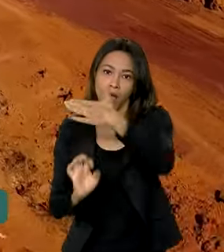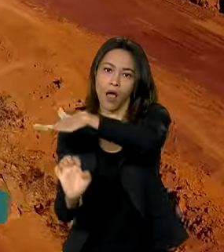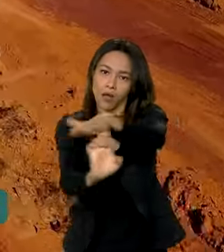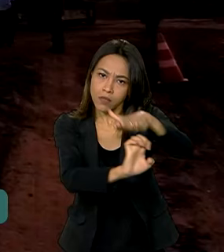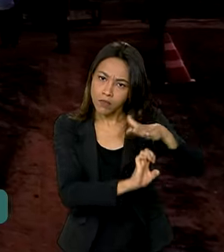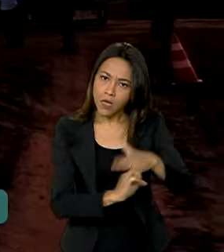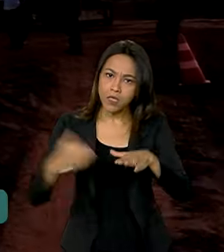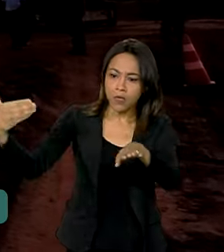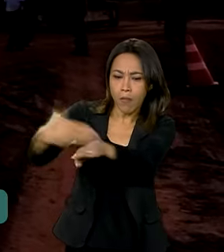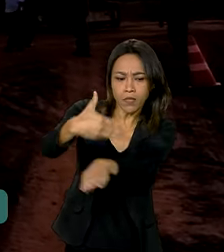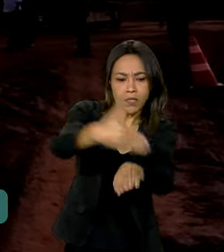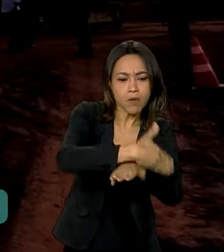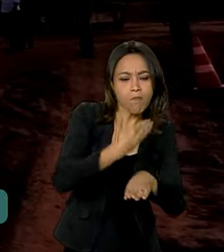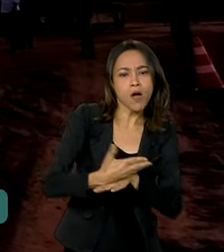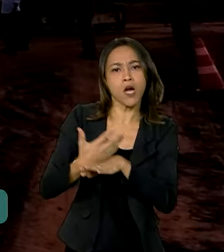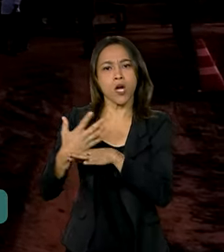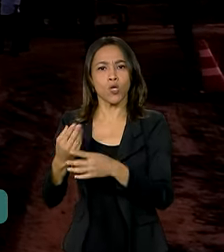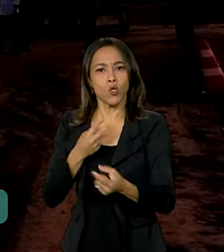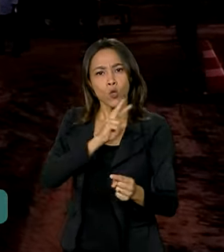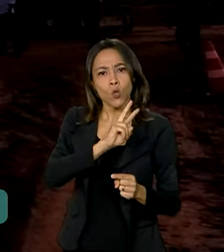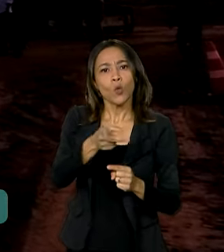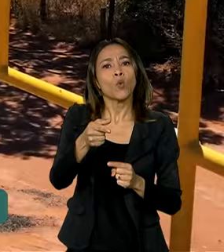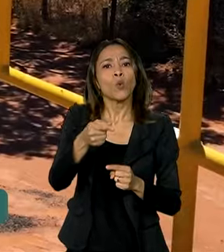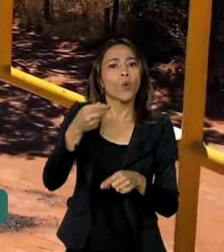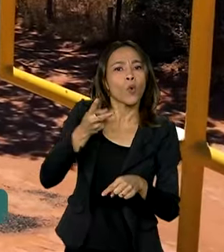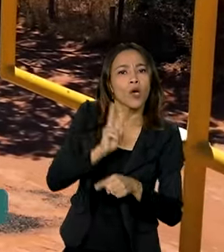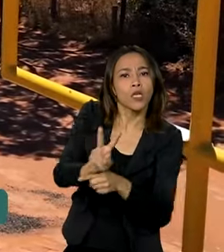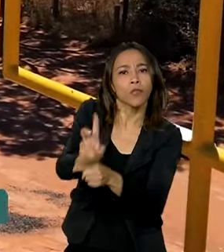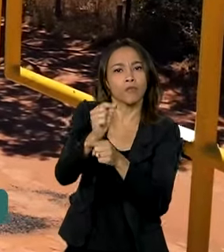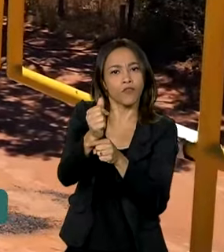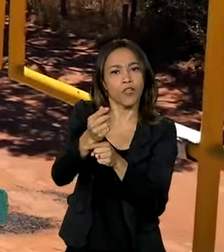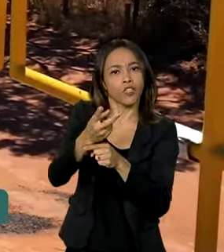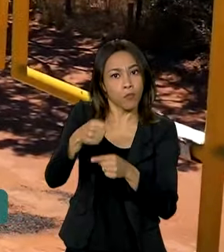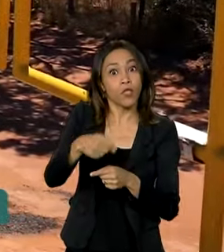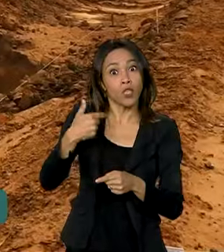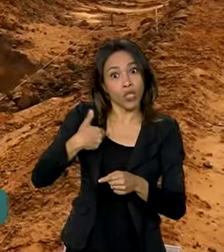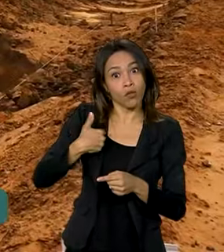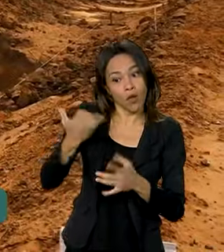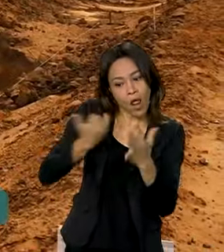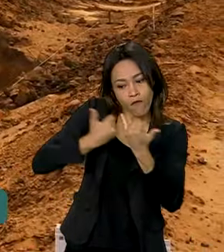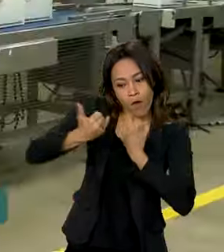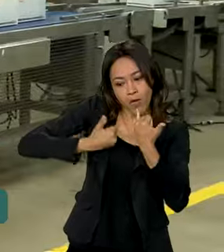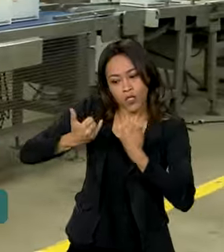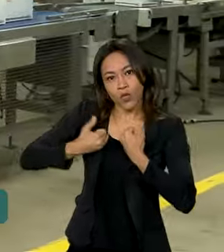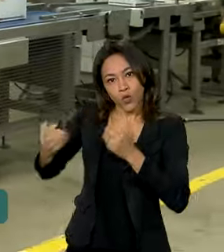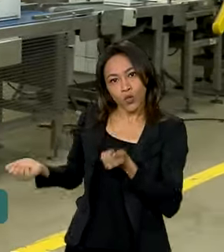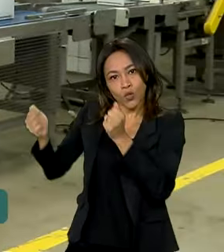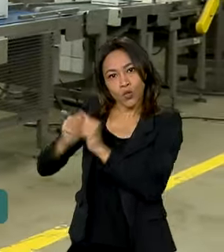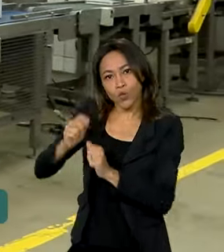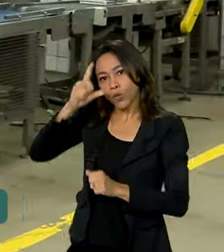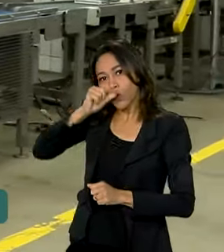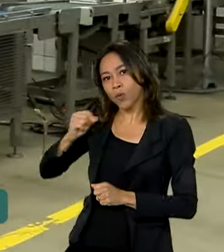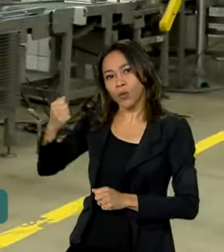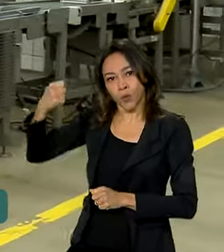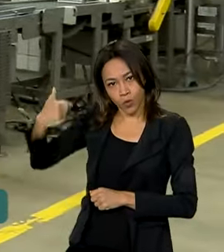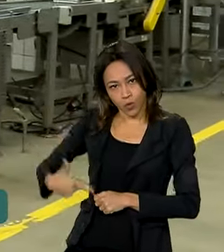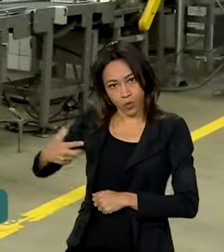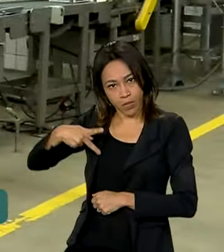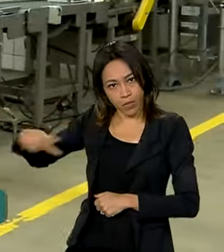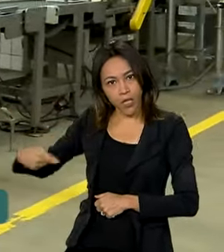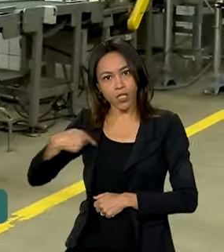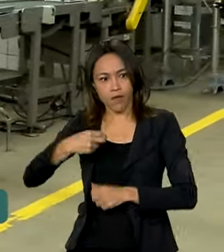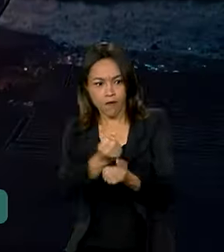estão participando com os anúncios de investimento que eu tenho recebido junto com o Alckmin aqui, dezenas de empresários anunciando